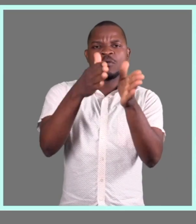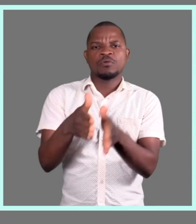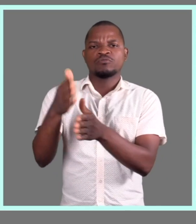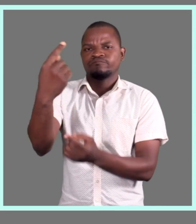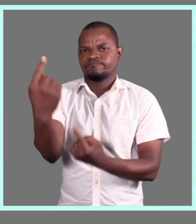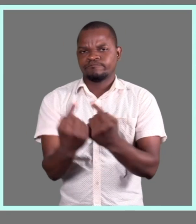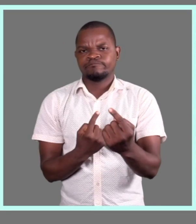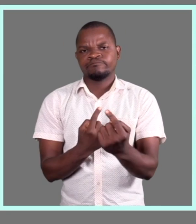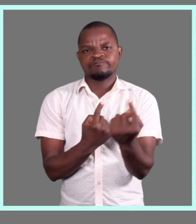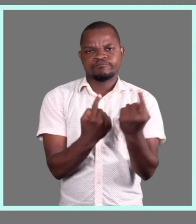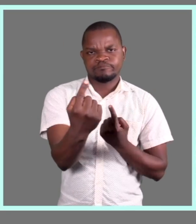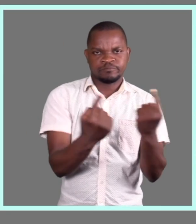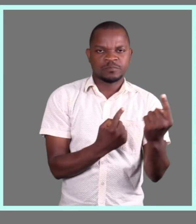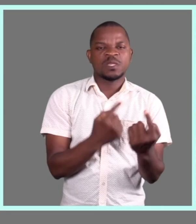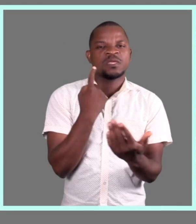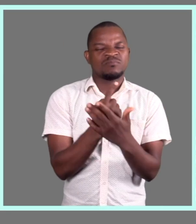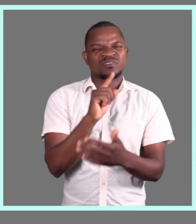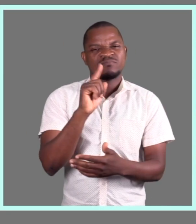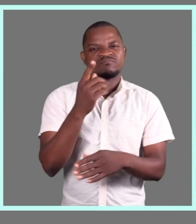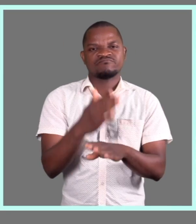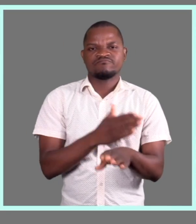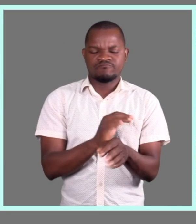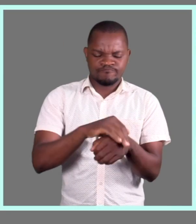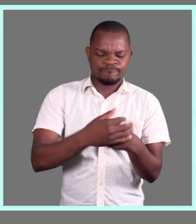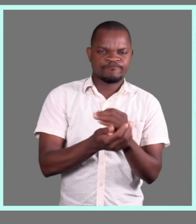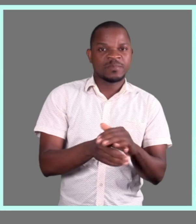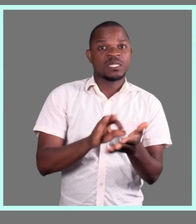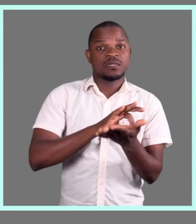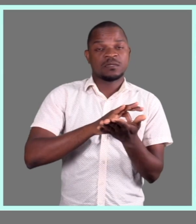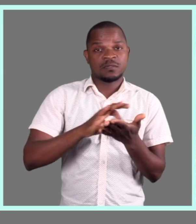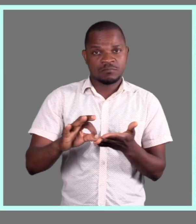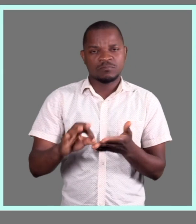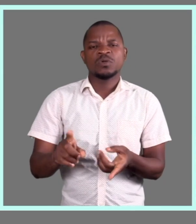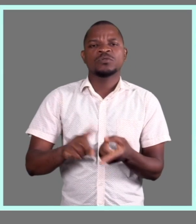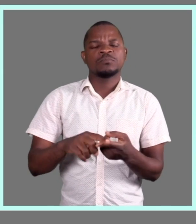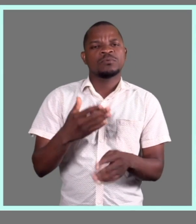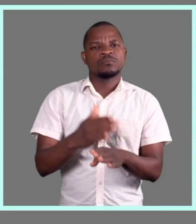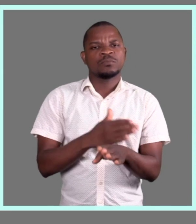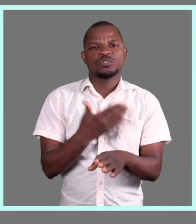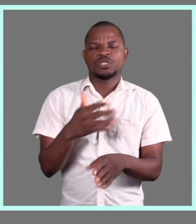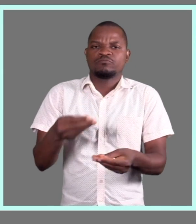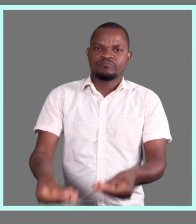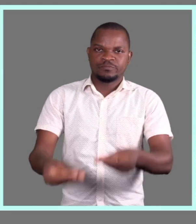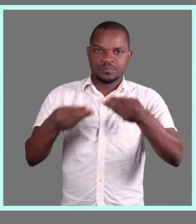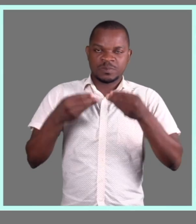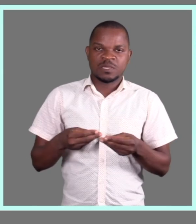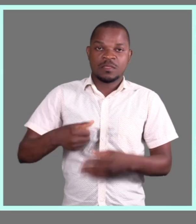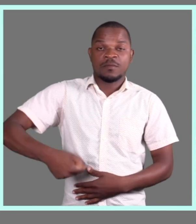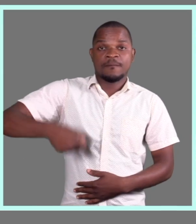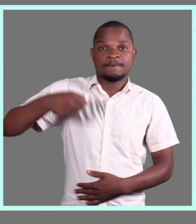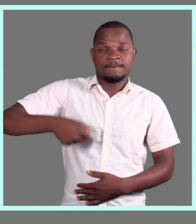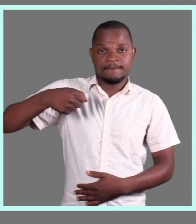quando chega cliente aqui, tem que lavar as mãos. E foi dado um balde